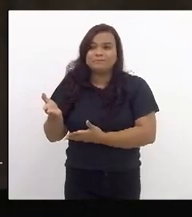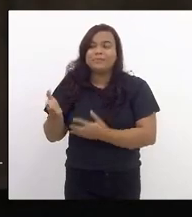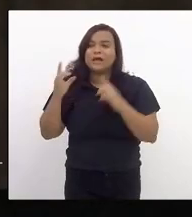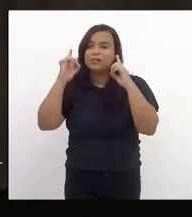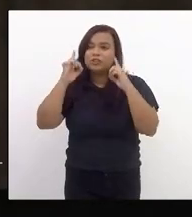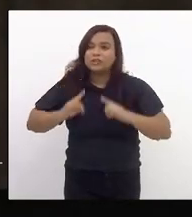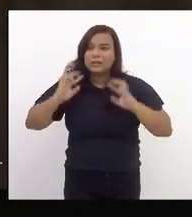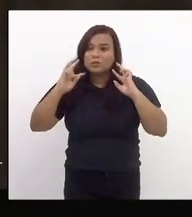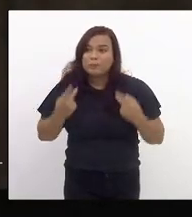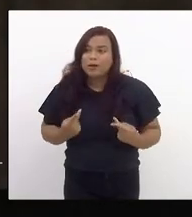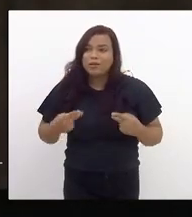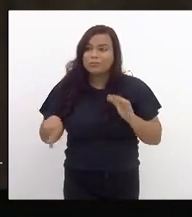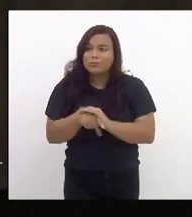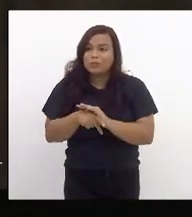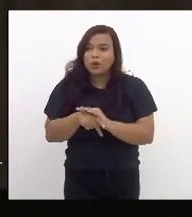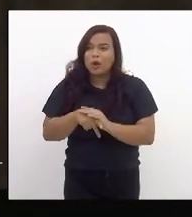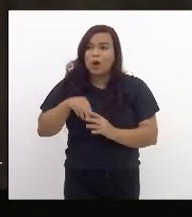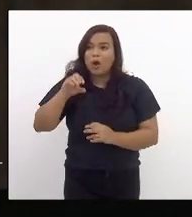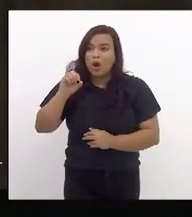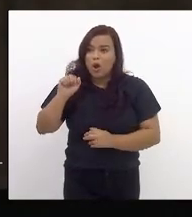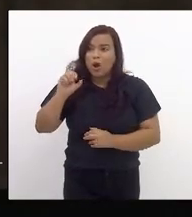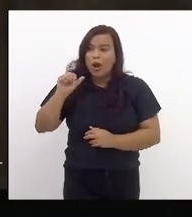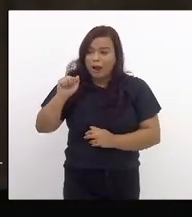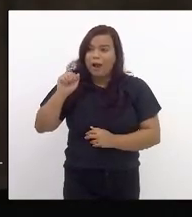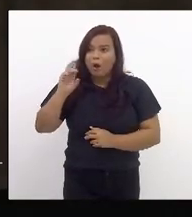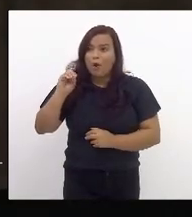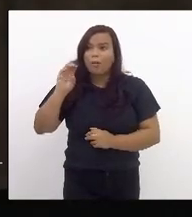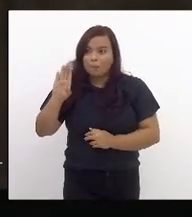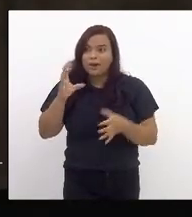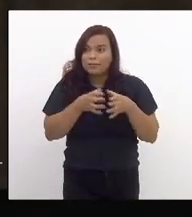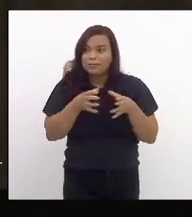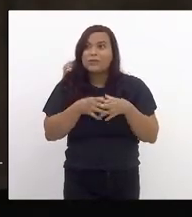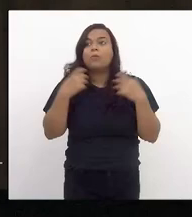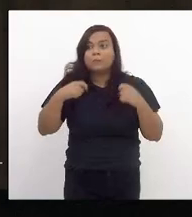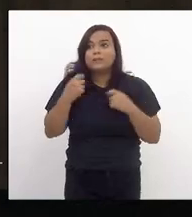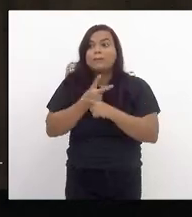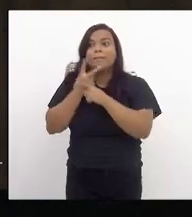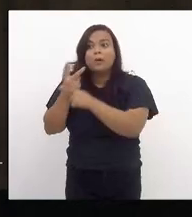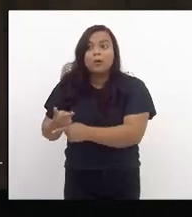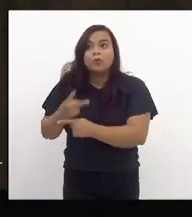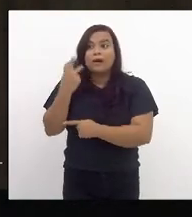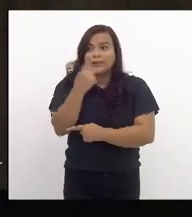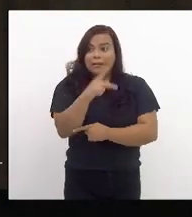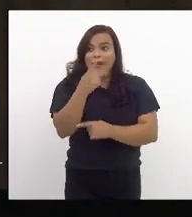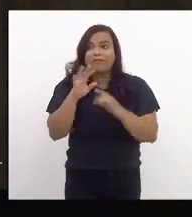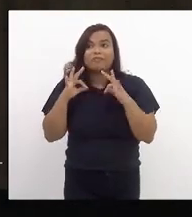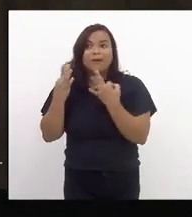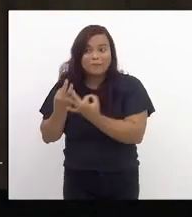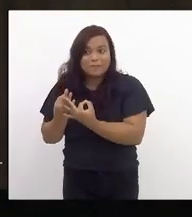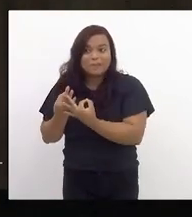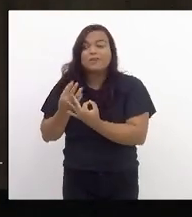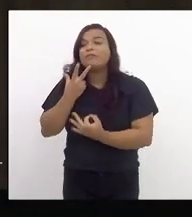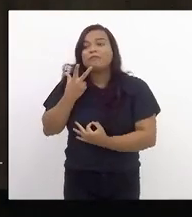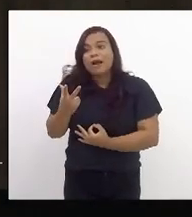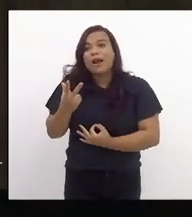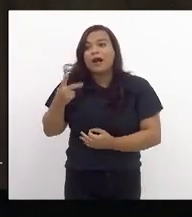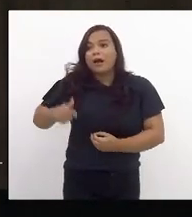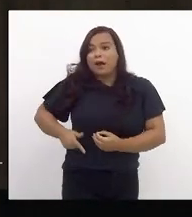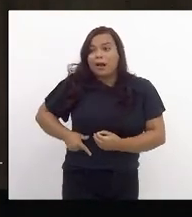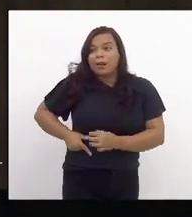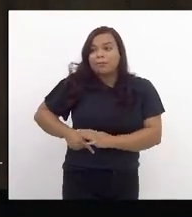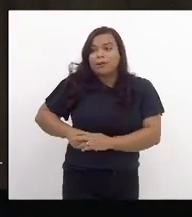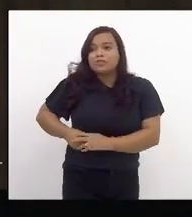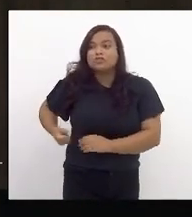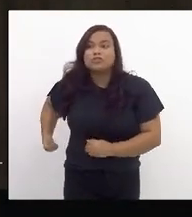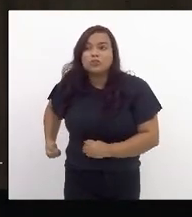OAB tem que procurar a família e dizer para eles que tirou a arma do agente